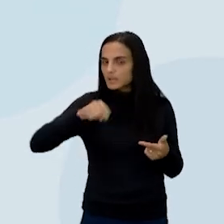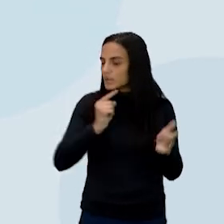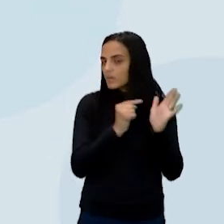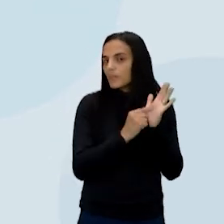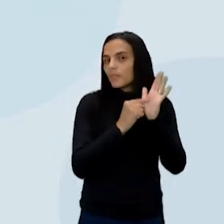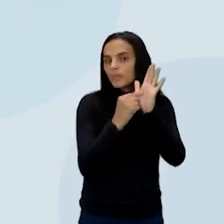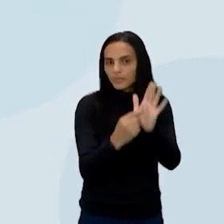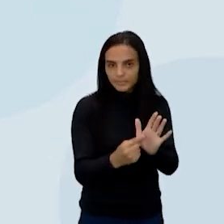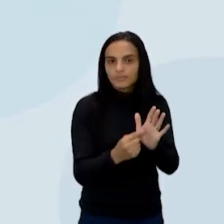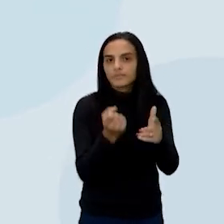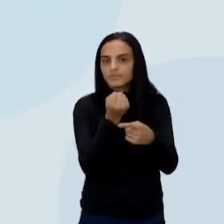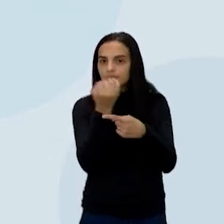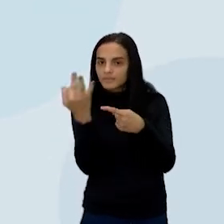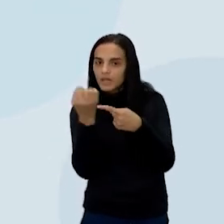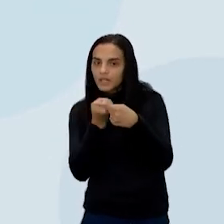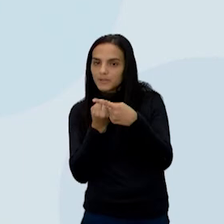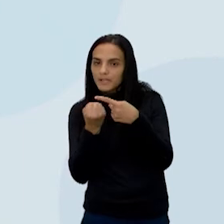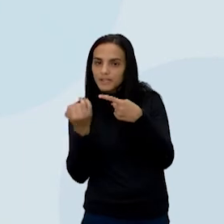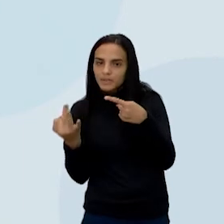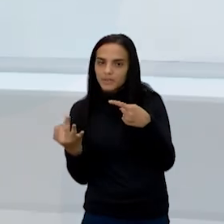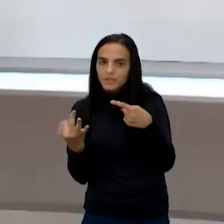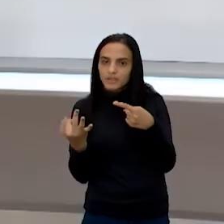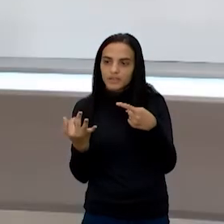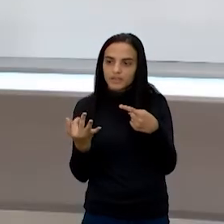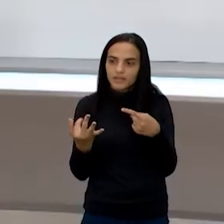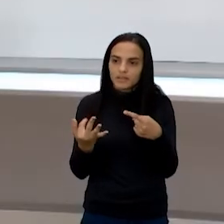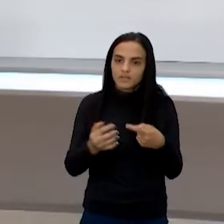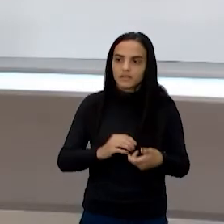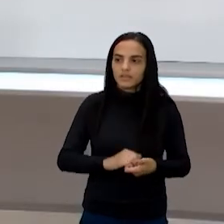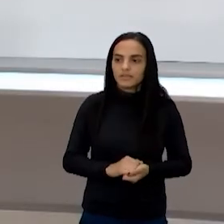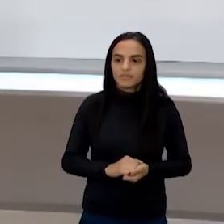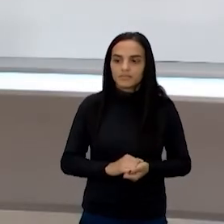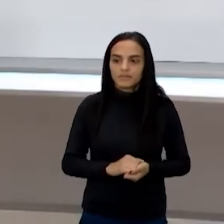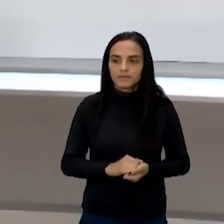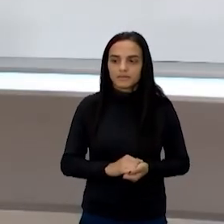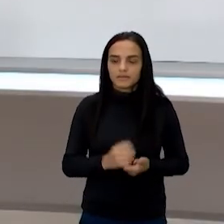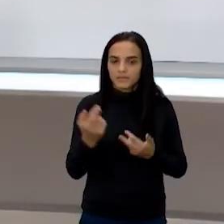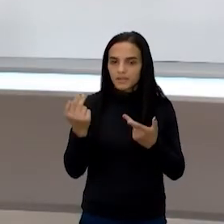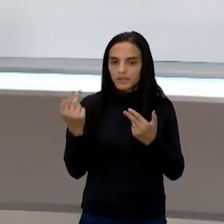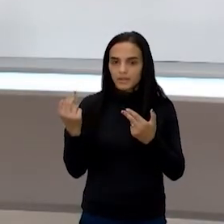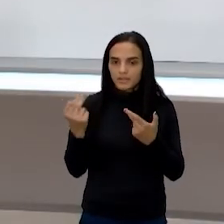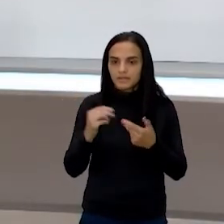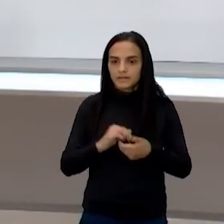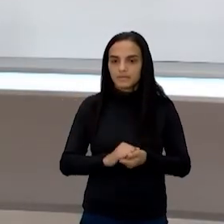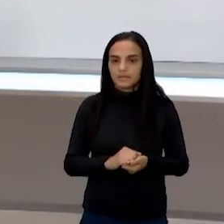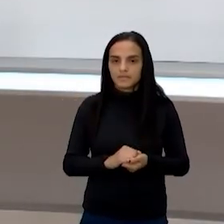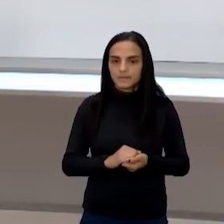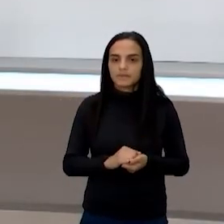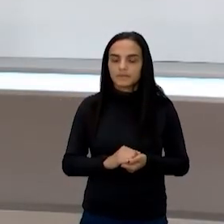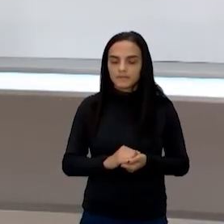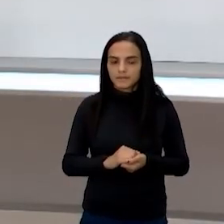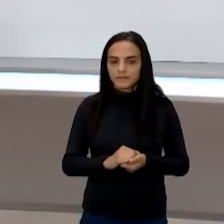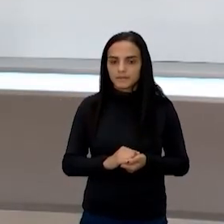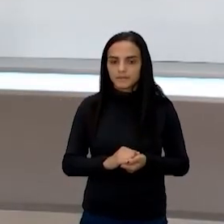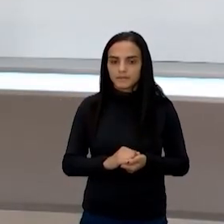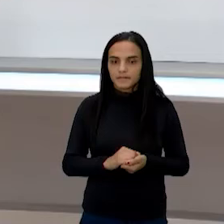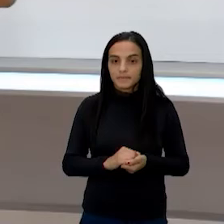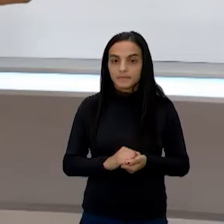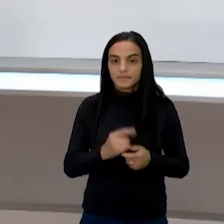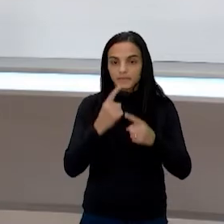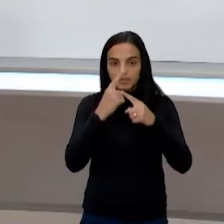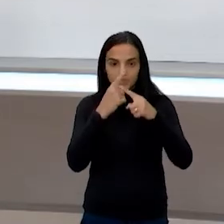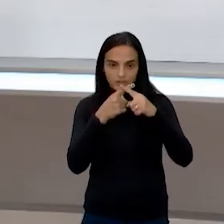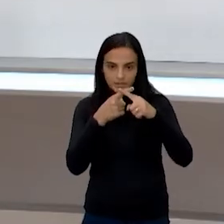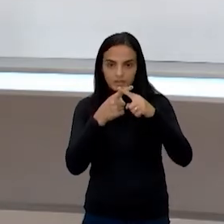que frações são equivalentes, nós podemos nos utilizar de um artifício que é multiplicar em x. Ou seja, né,